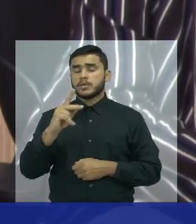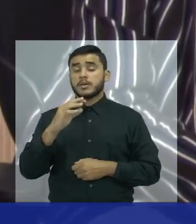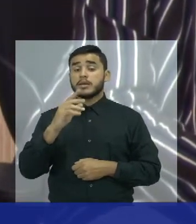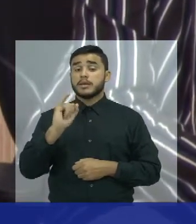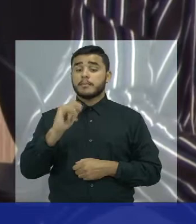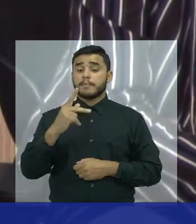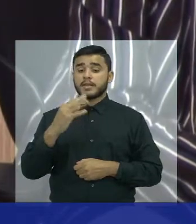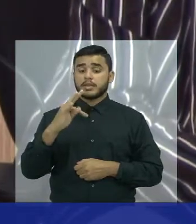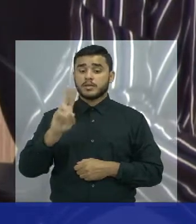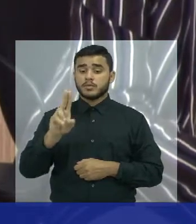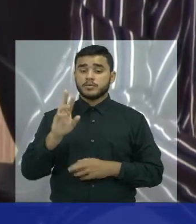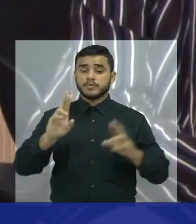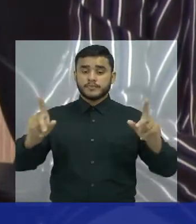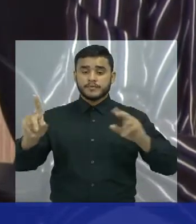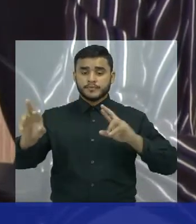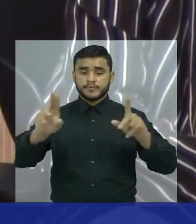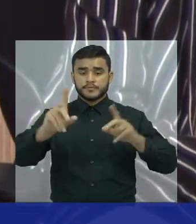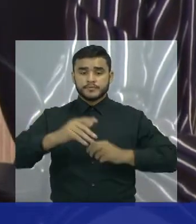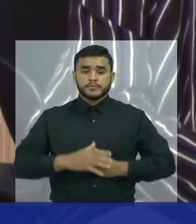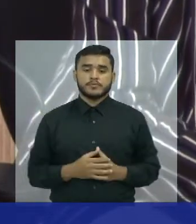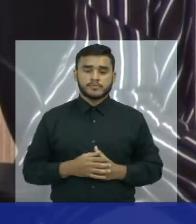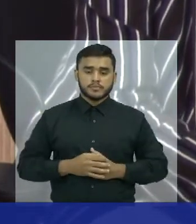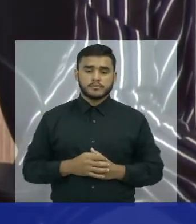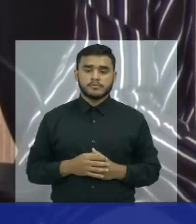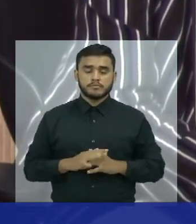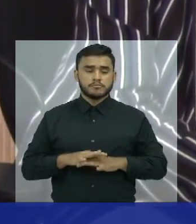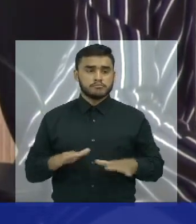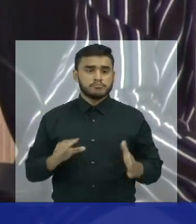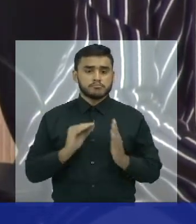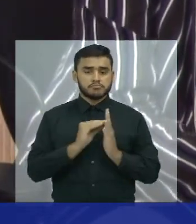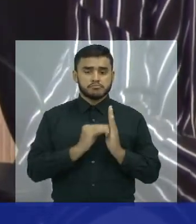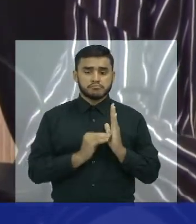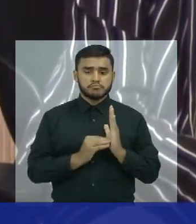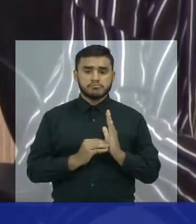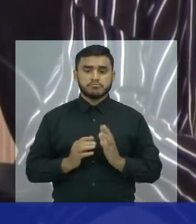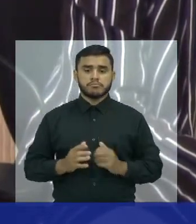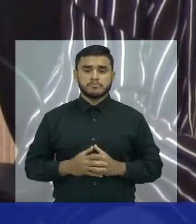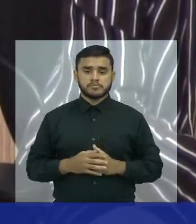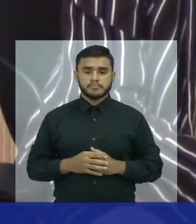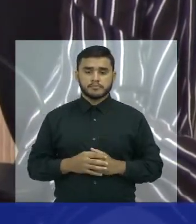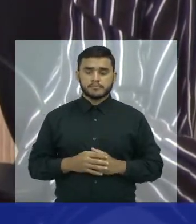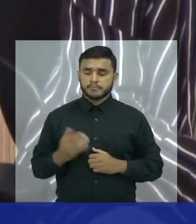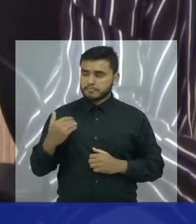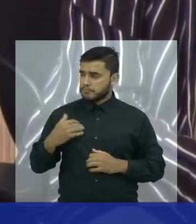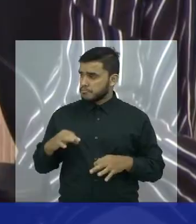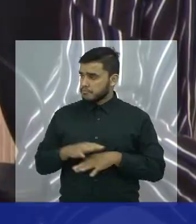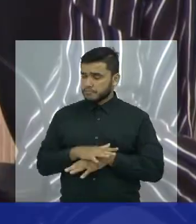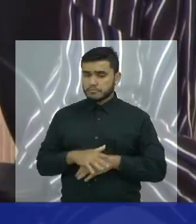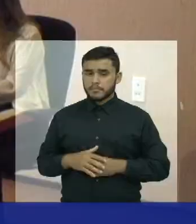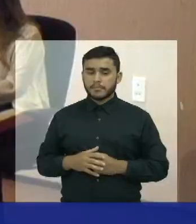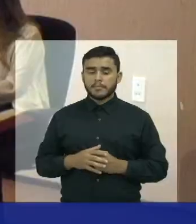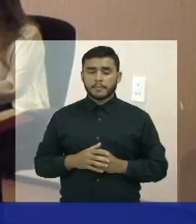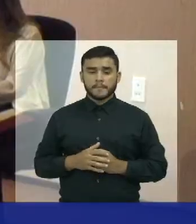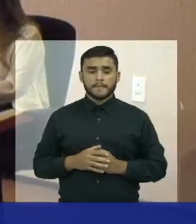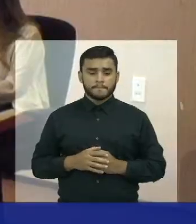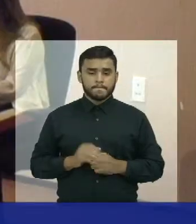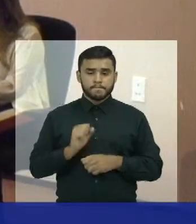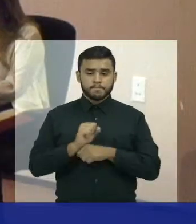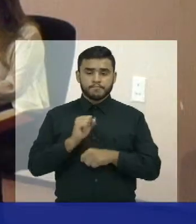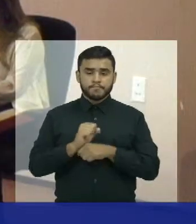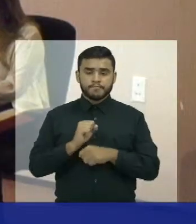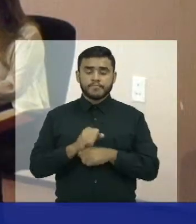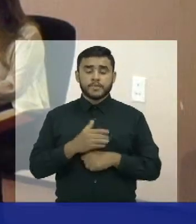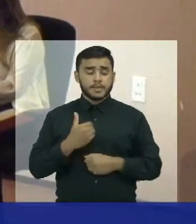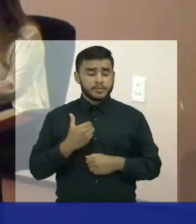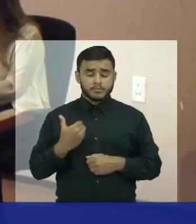Acho que essa encerra aqui as primeiras colocações, e a gente pode, se tiver mais alguma. Antes de passar para a doutora Águida, eu gostaria de convidar